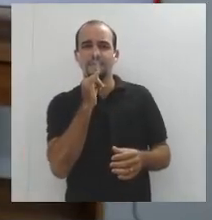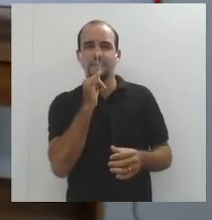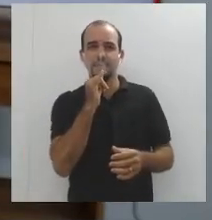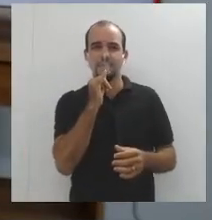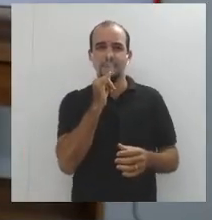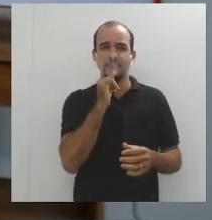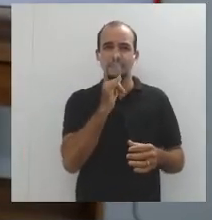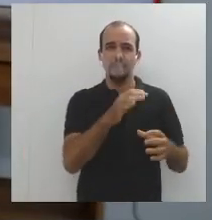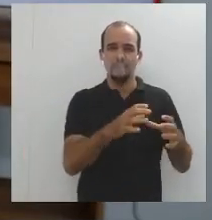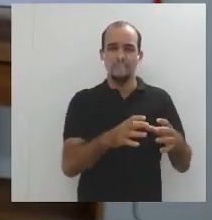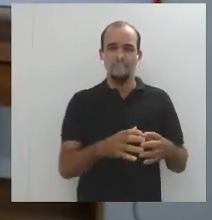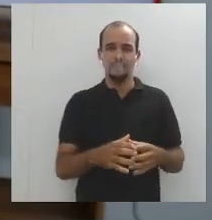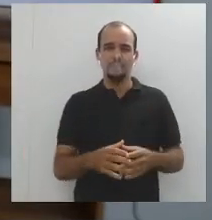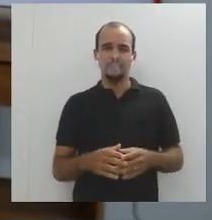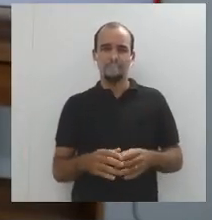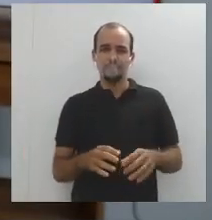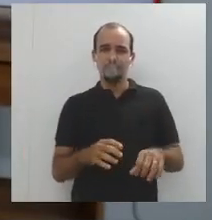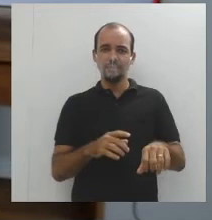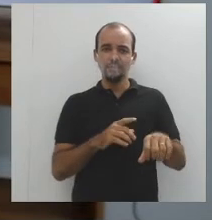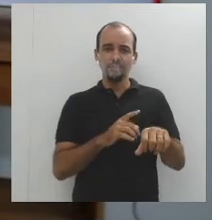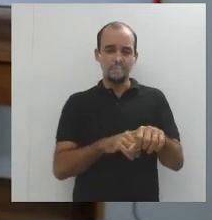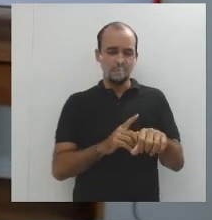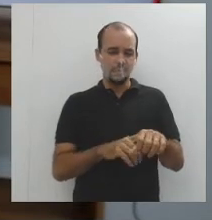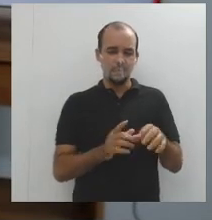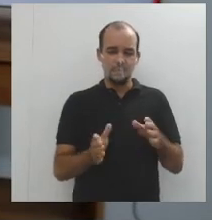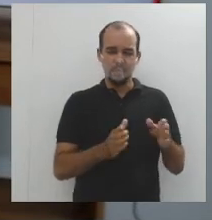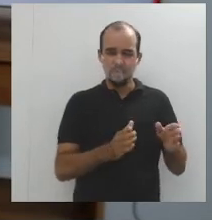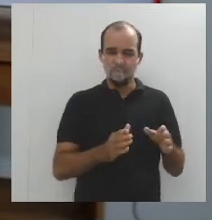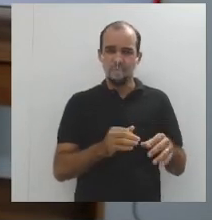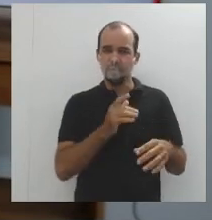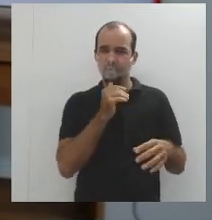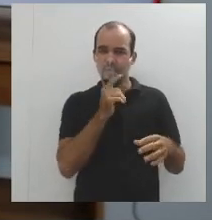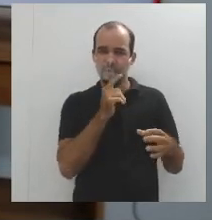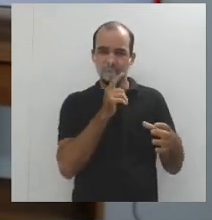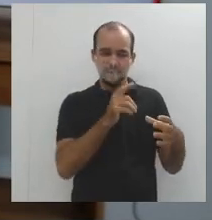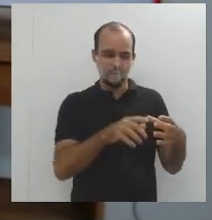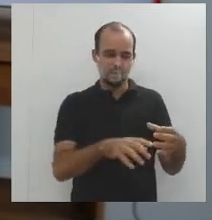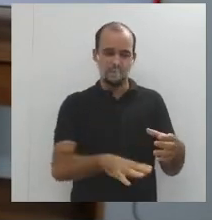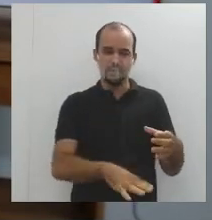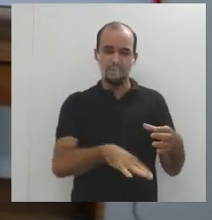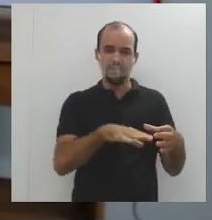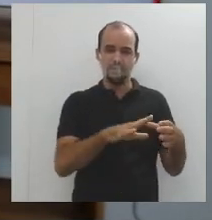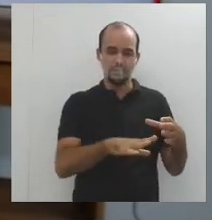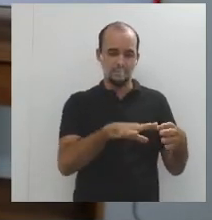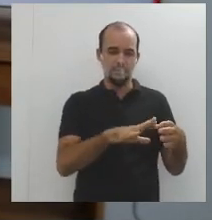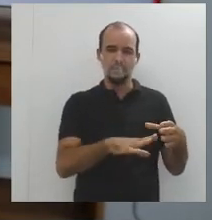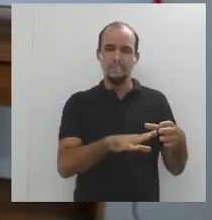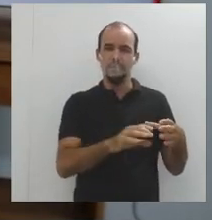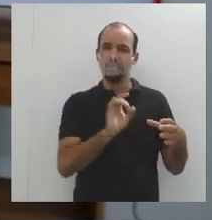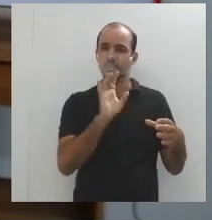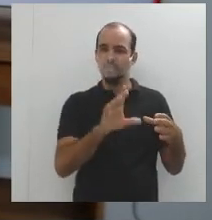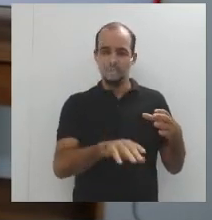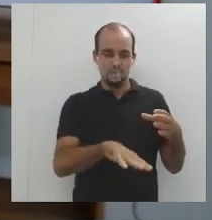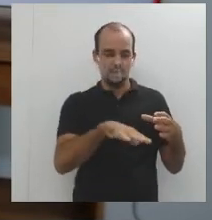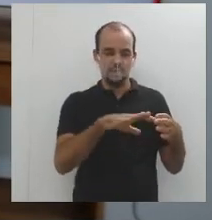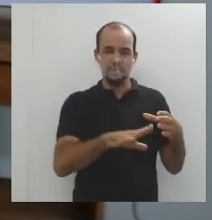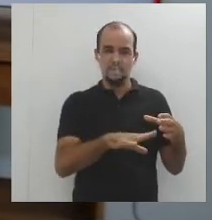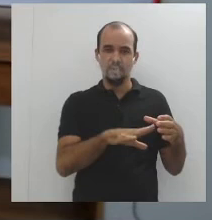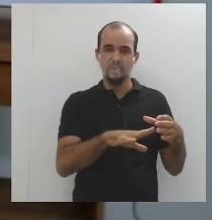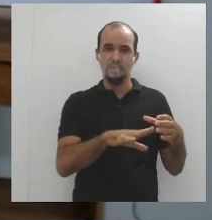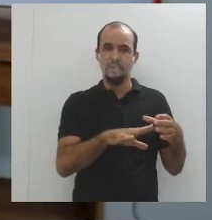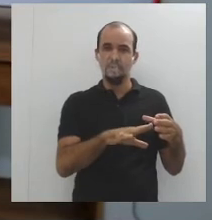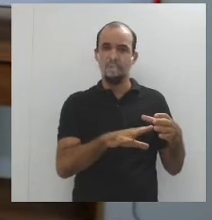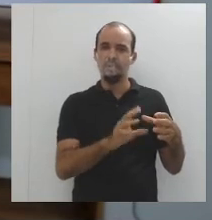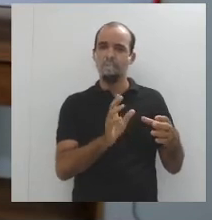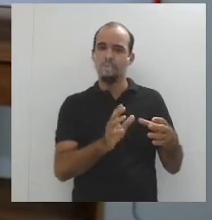Aqui comigo, gente, olha só. Aqui eu tenho água. Aqui eu tenho apenas água, mas água em